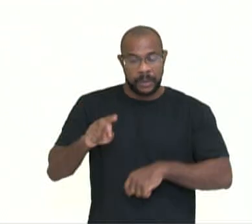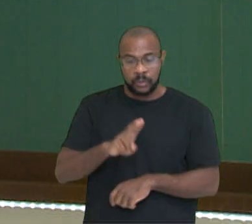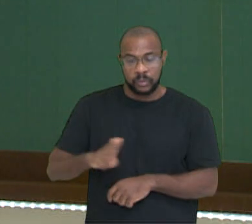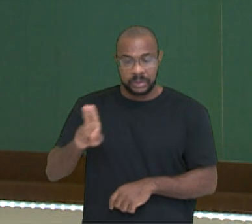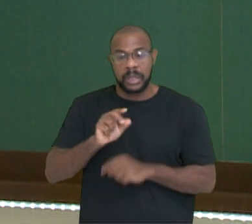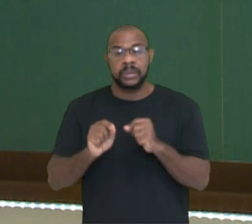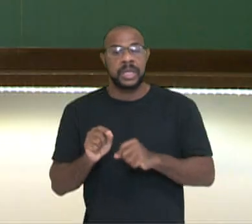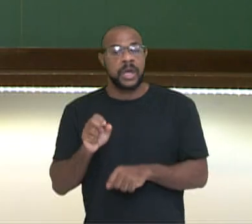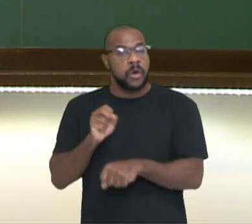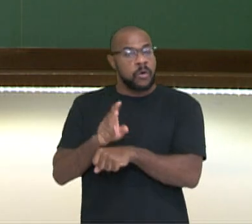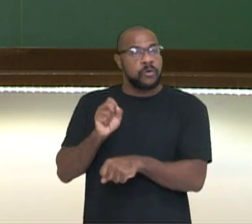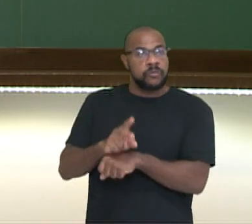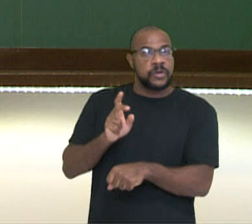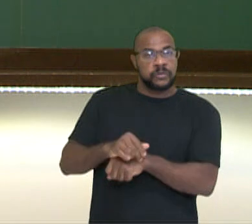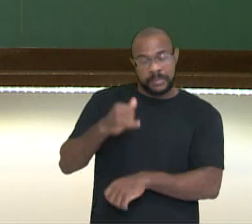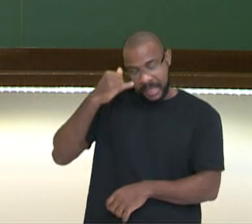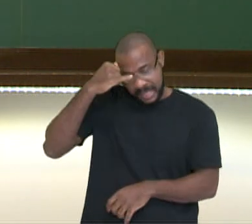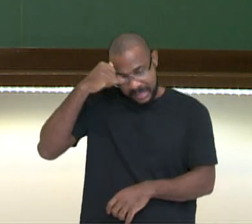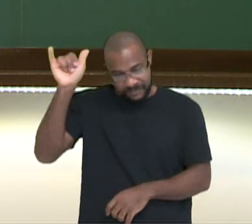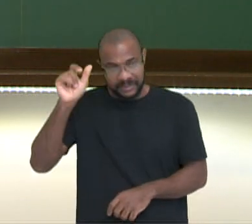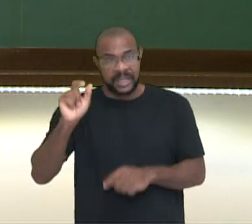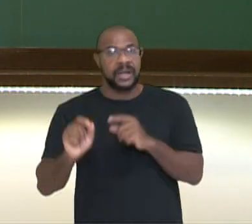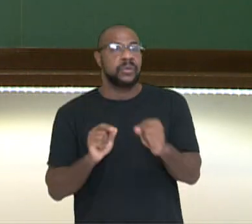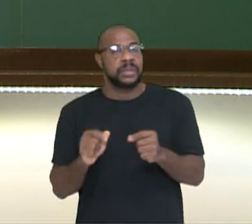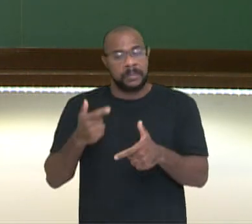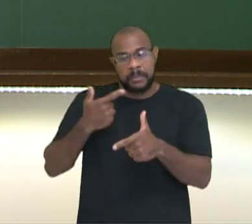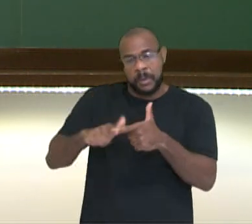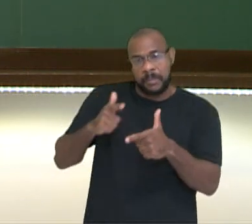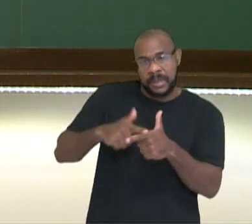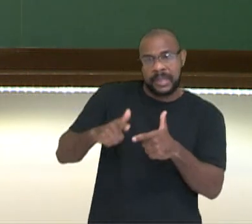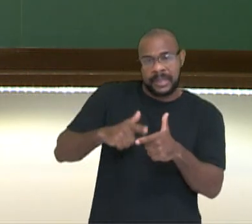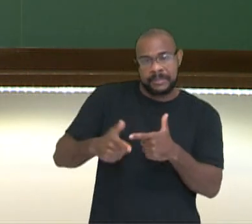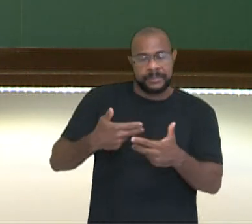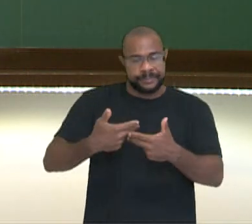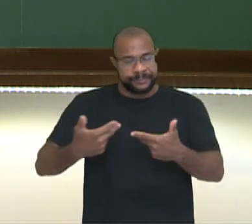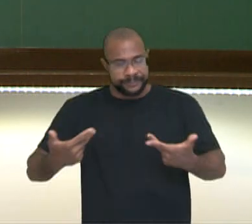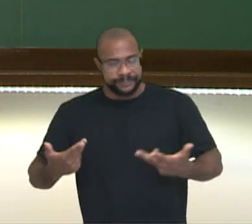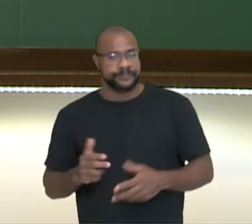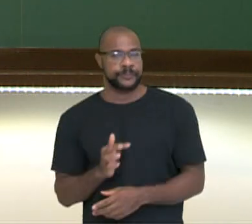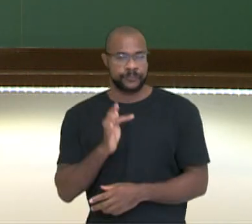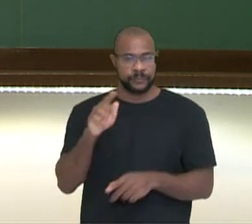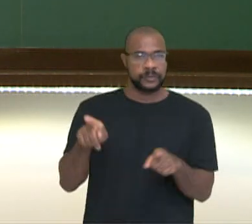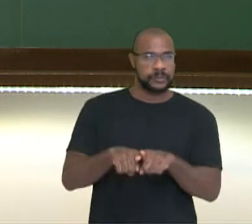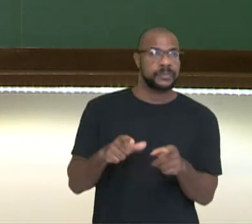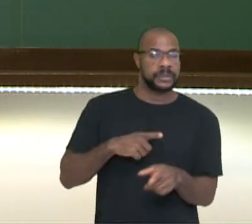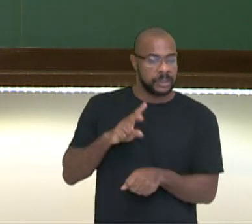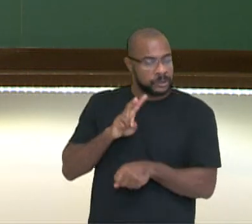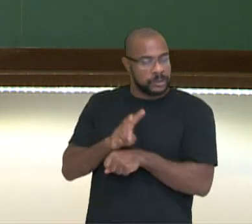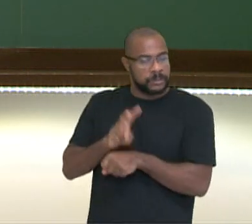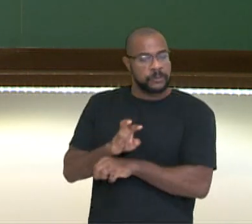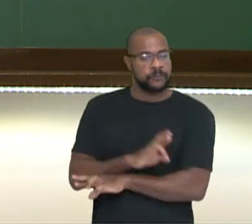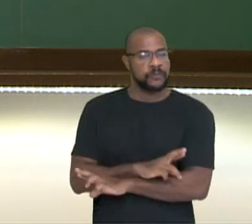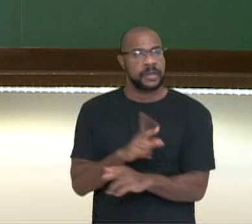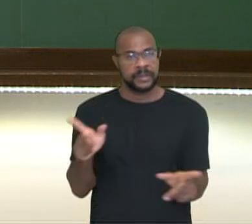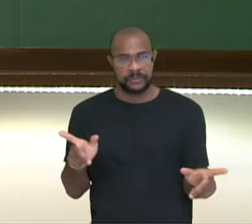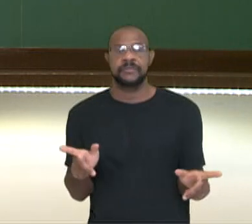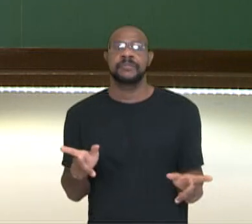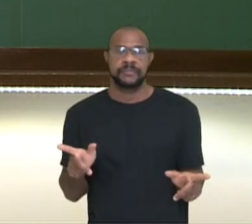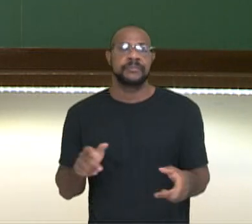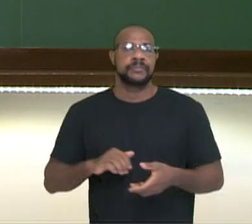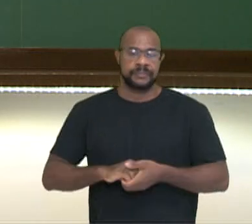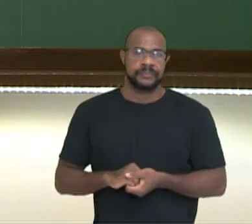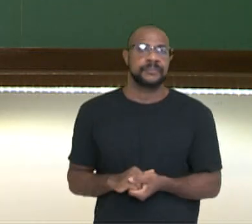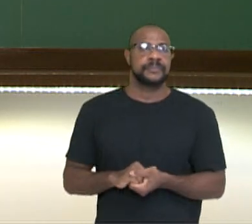caso de próstata e tumor cerebral. Então, pode ser que em alguns anos a gente tenha tratamentos diferenciados feitos a partir do